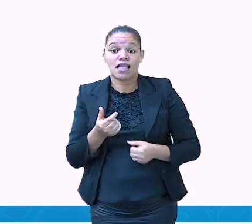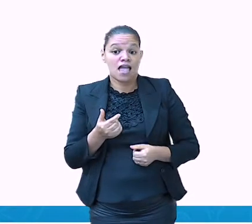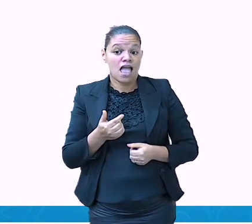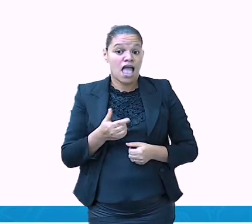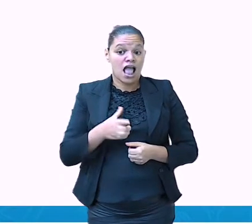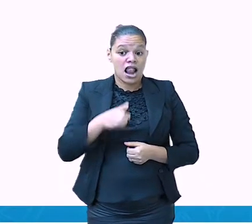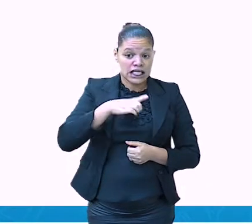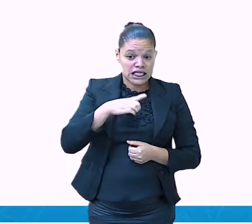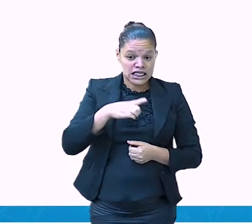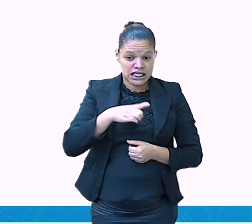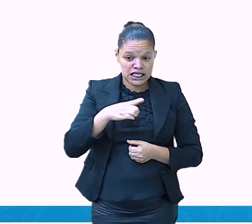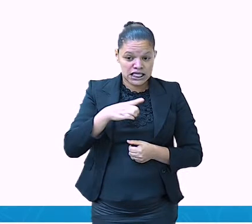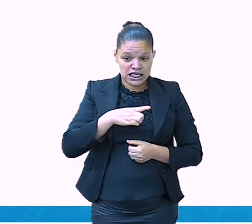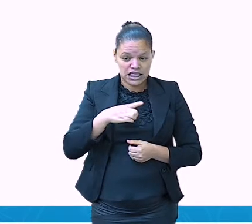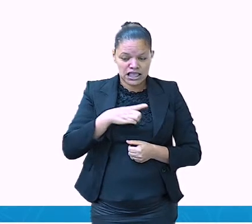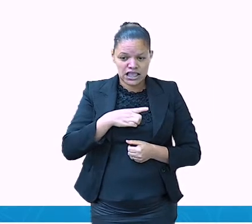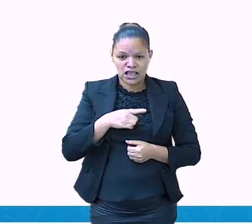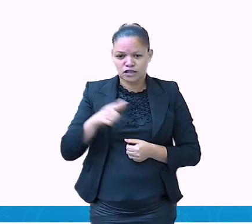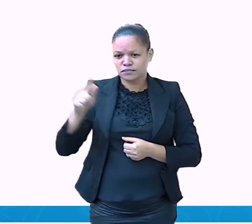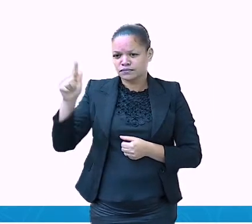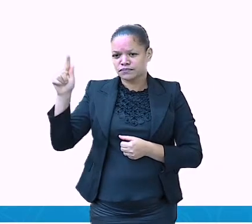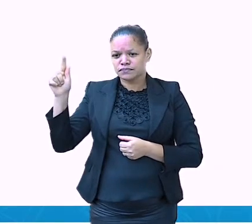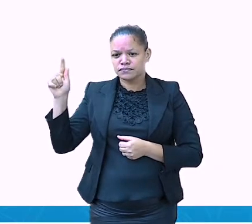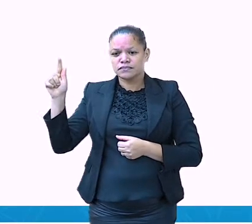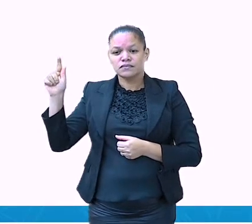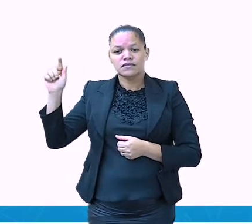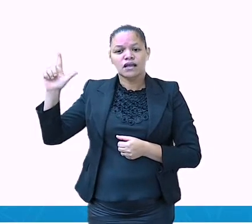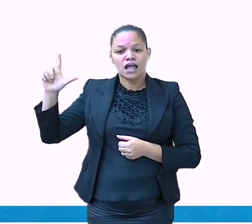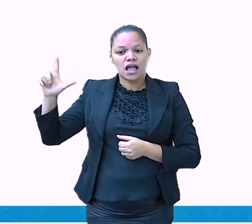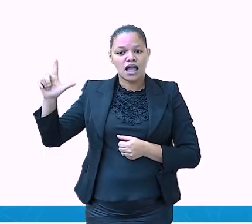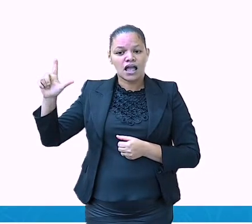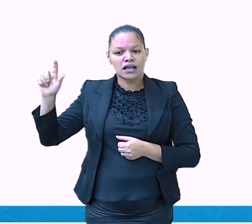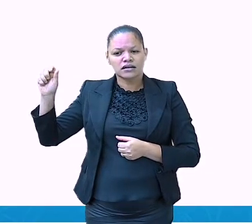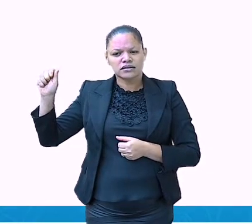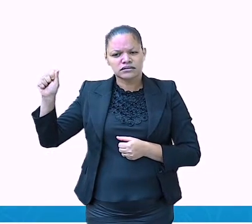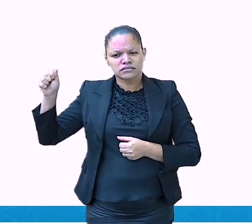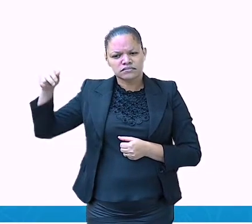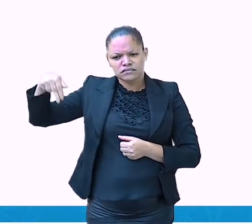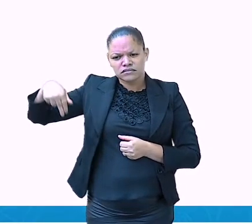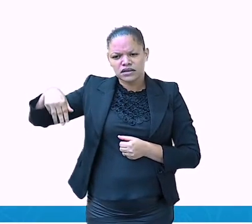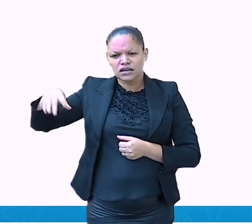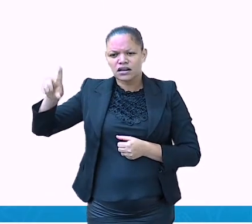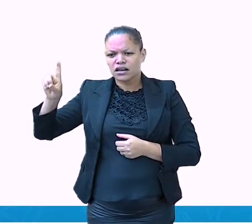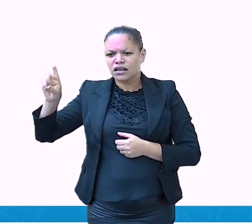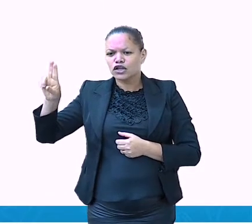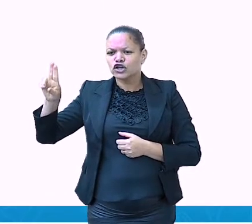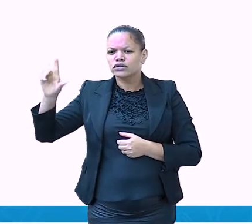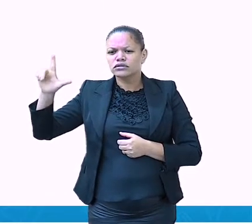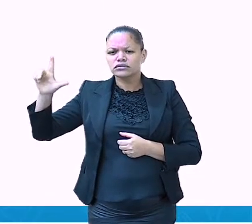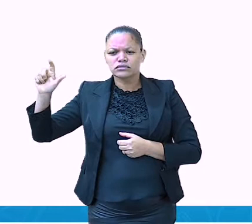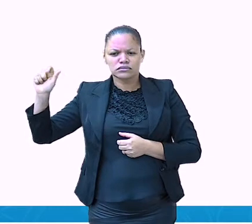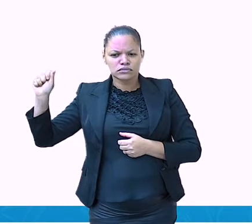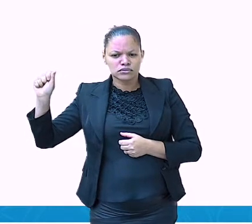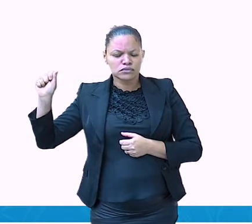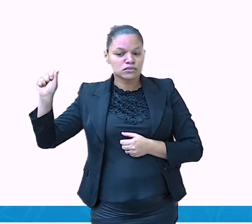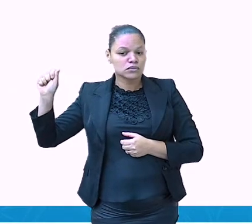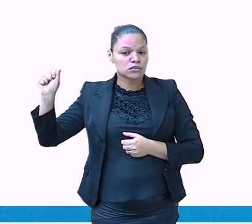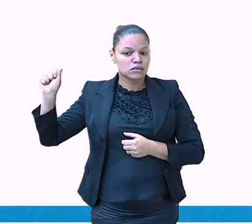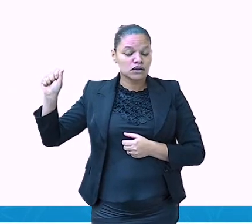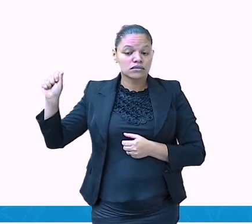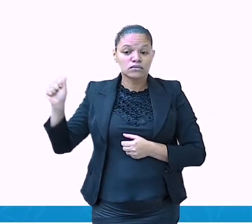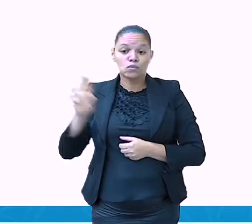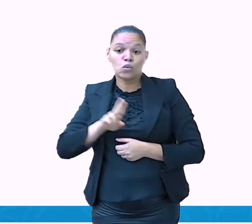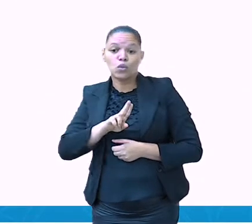glândula chamada coanócito, tá? E esse coanócito, ele faz com